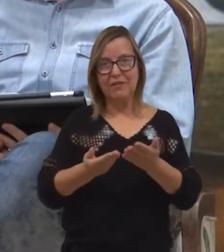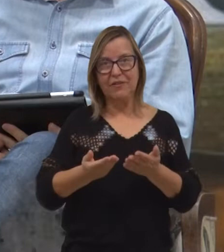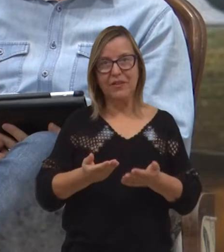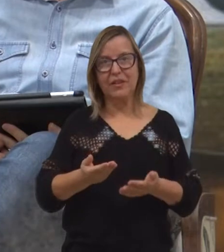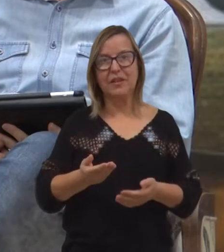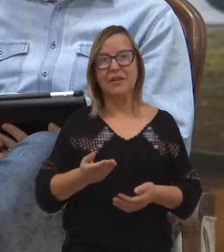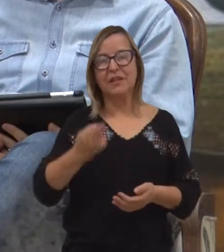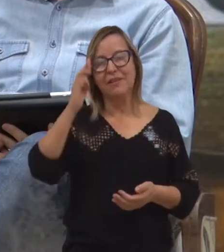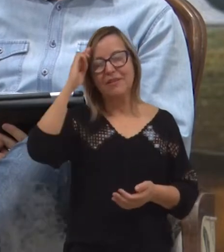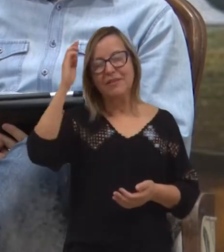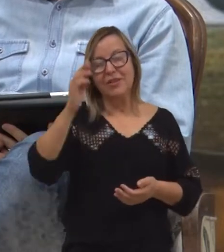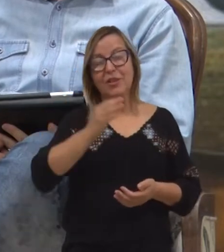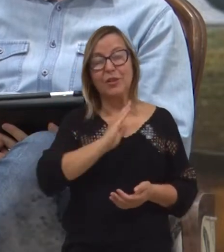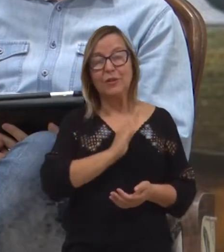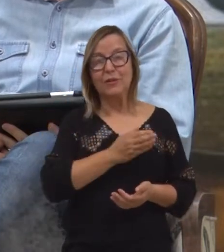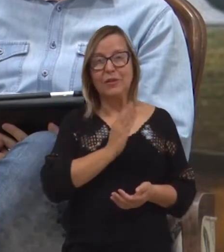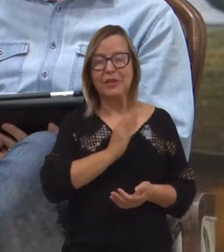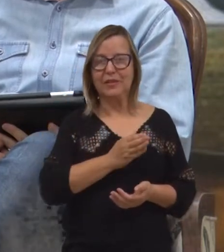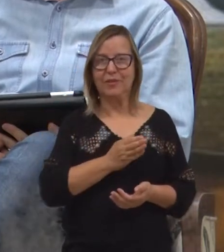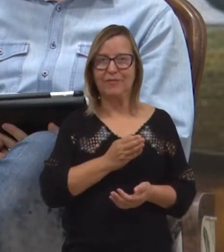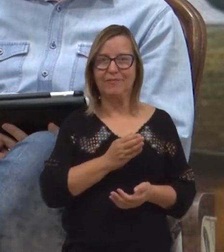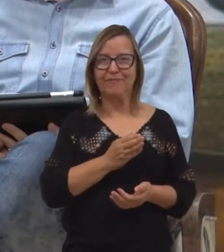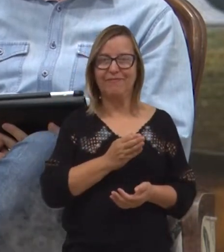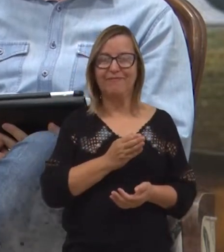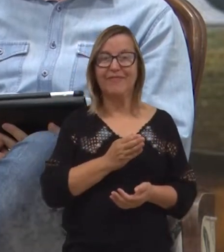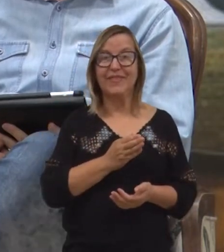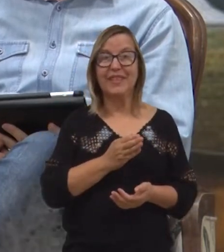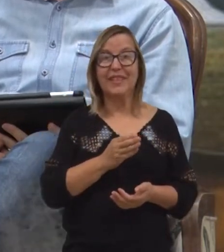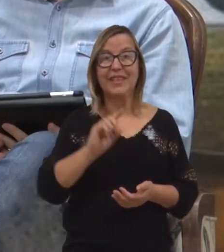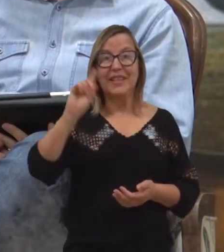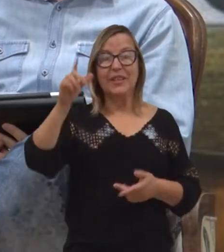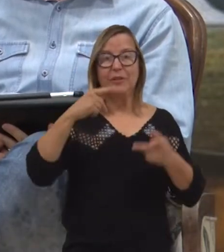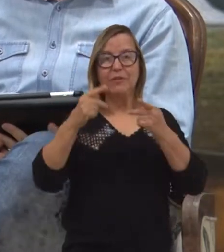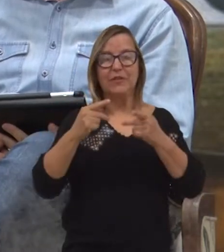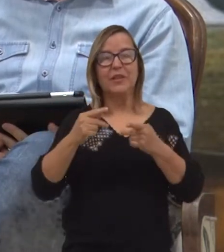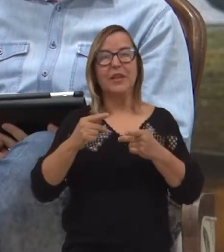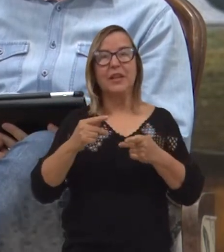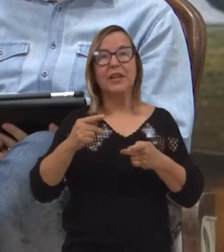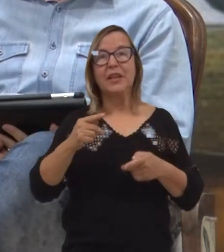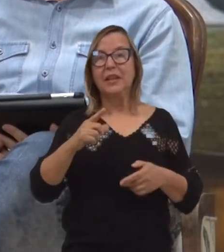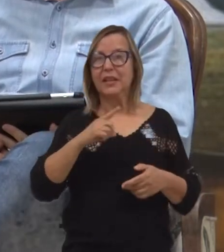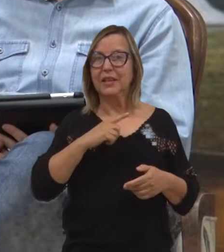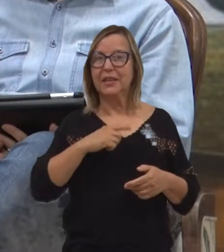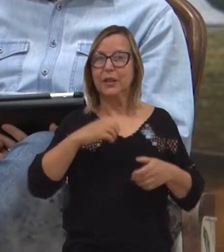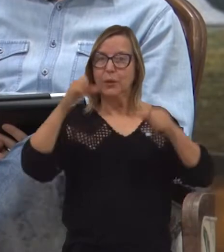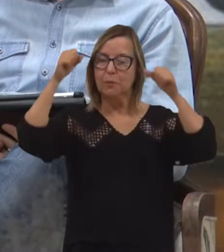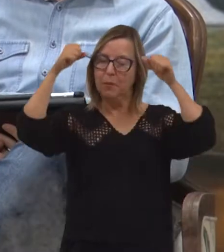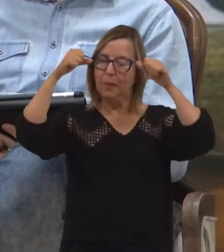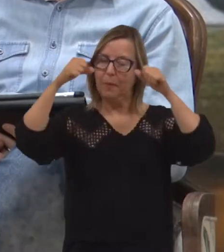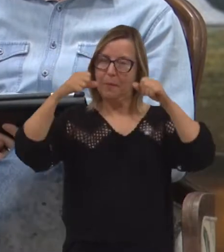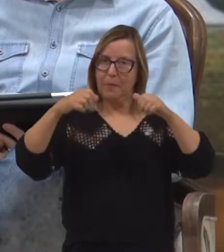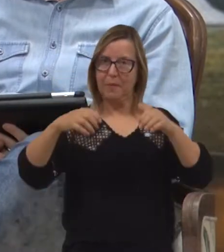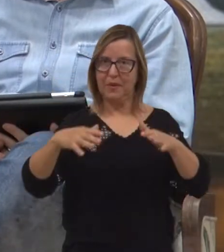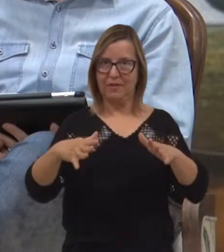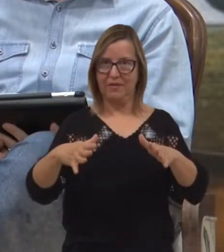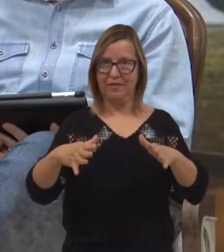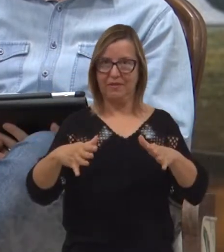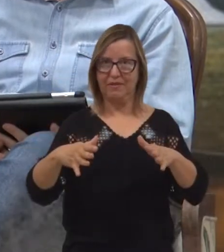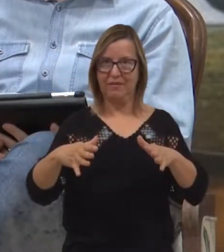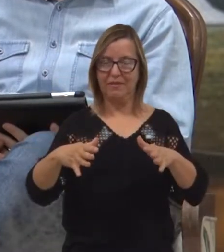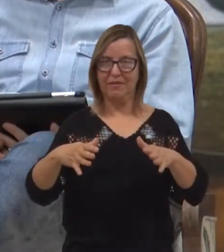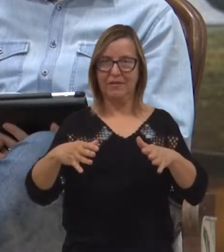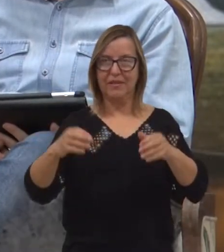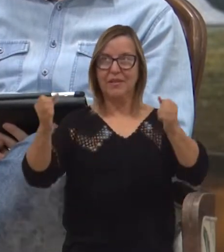bênção. A bênção do Senhor, conforme diz o Salmo 133, é